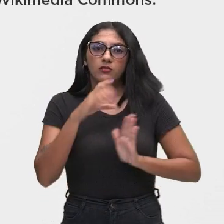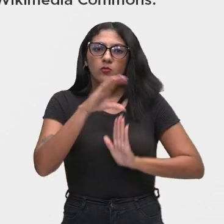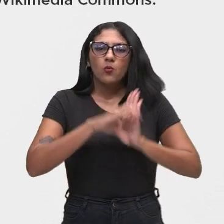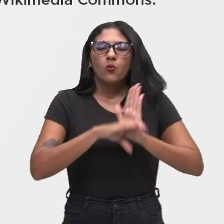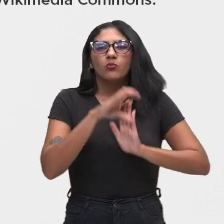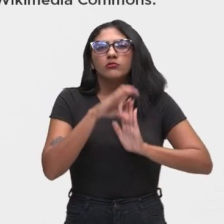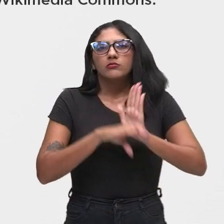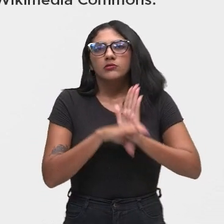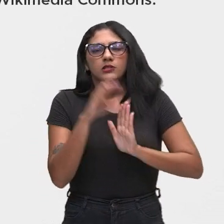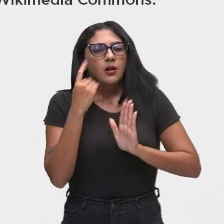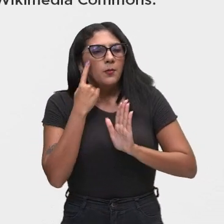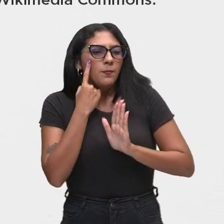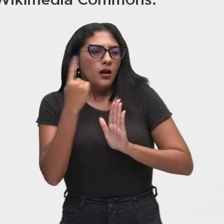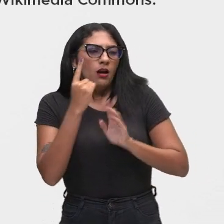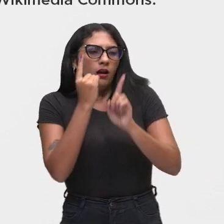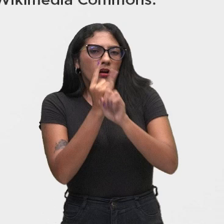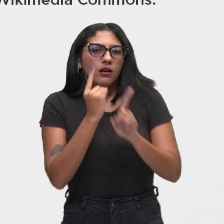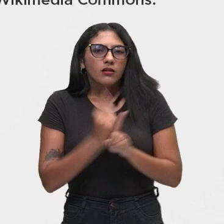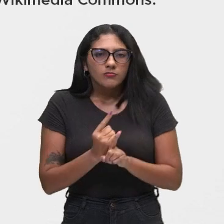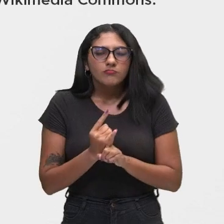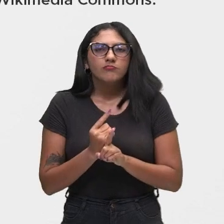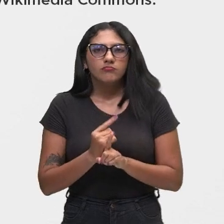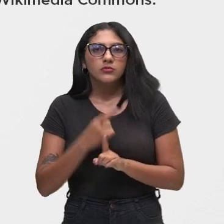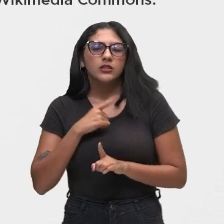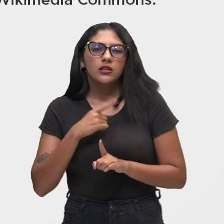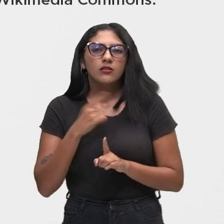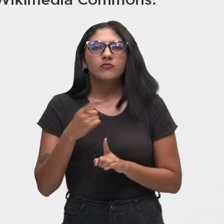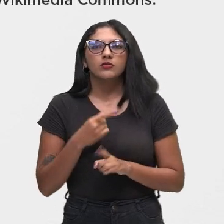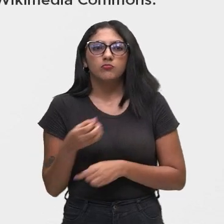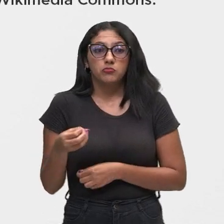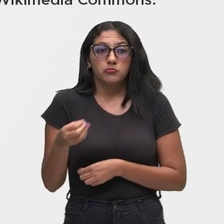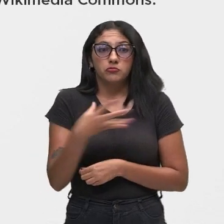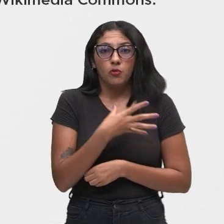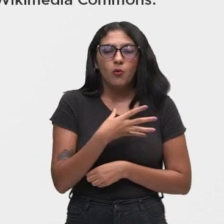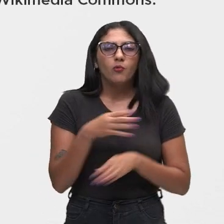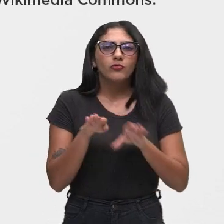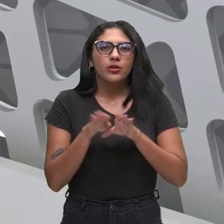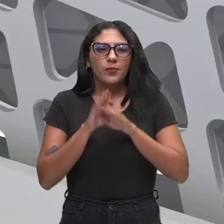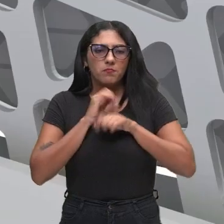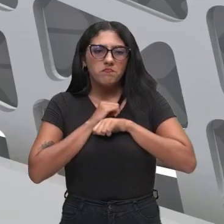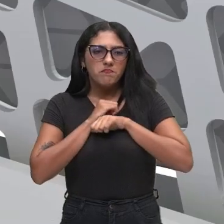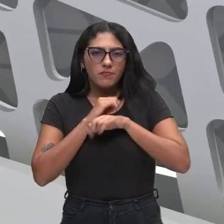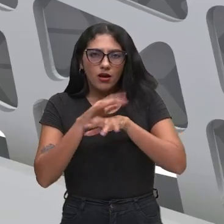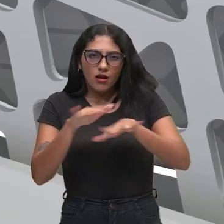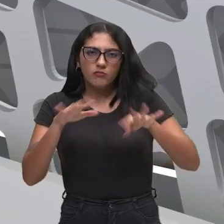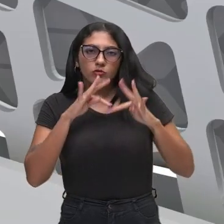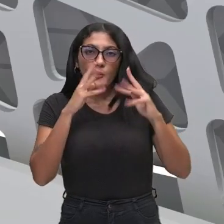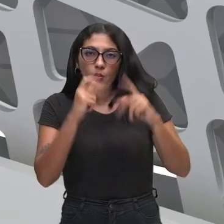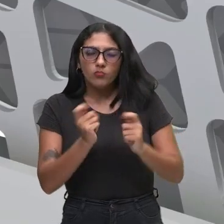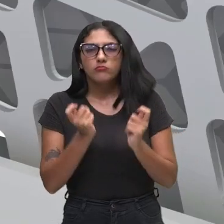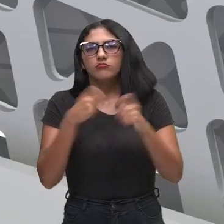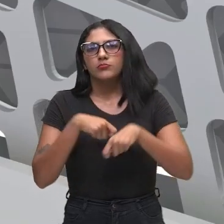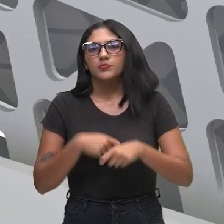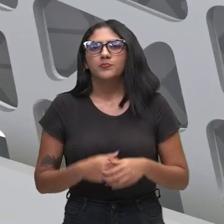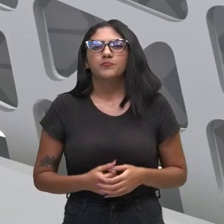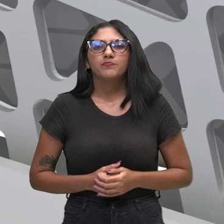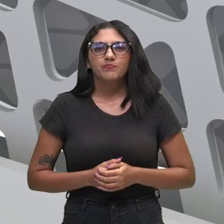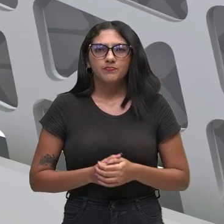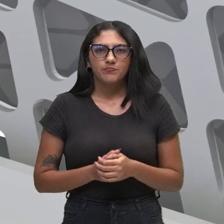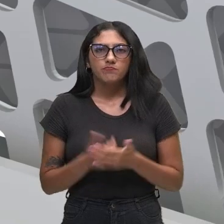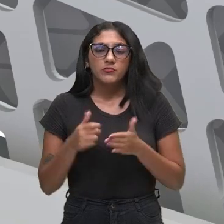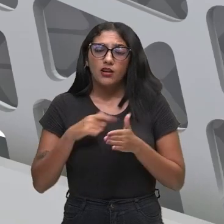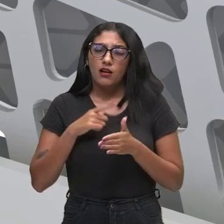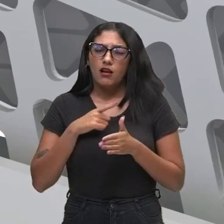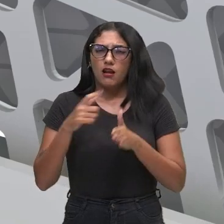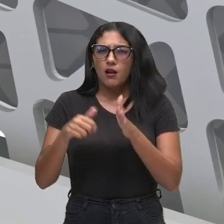tona, desenvolvido e aplicado em larga escala. Então, os primeiros